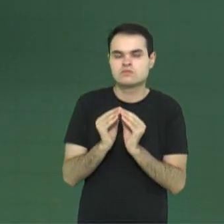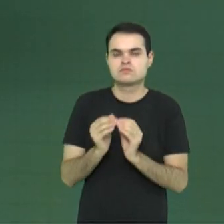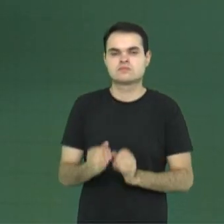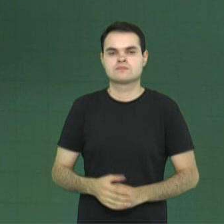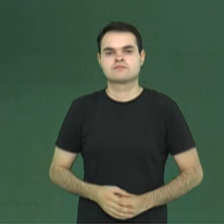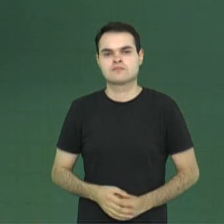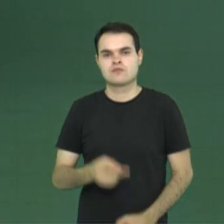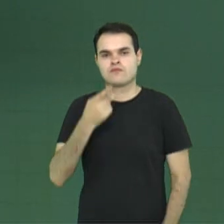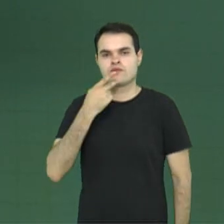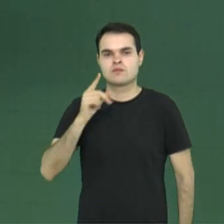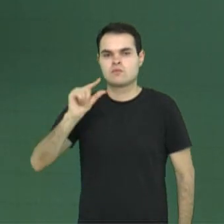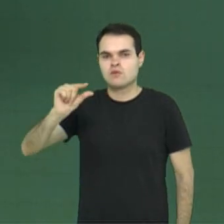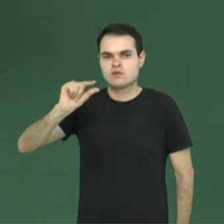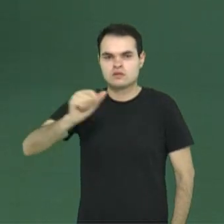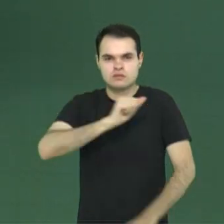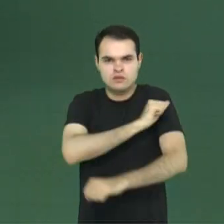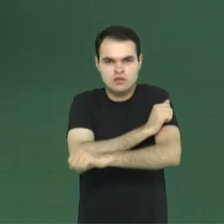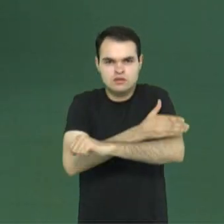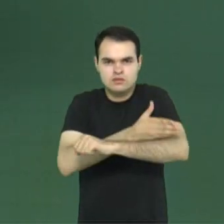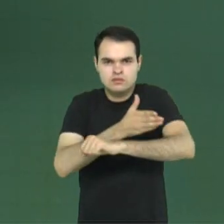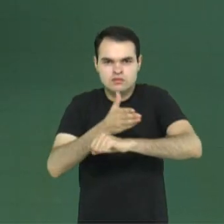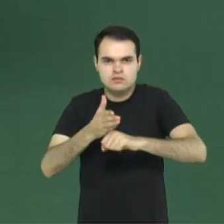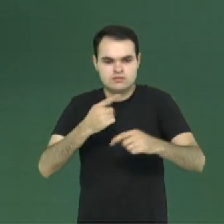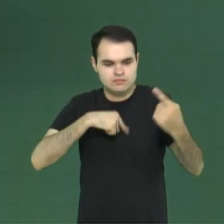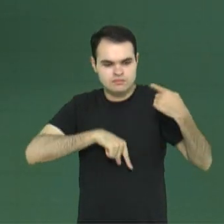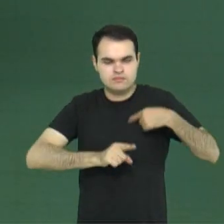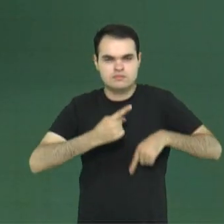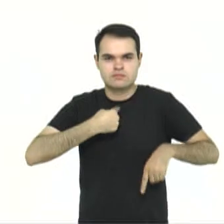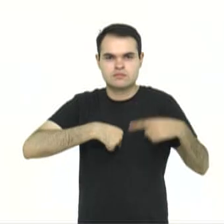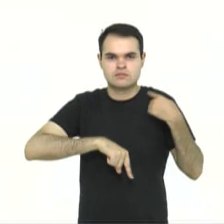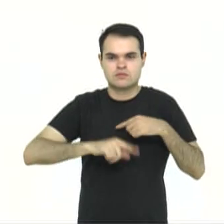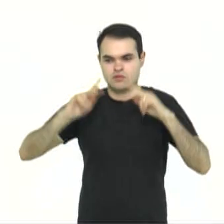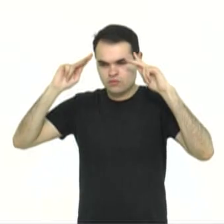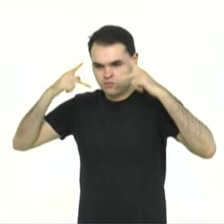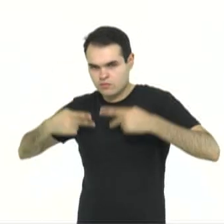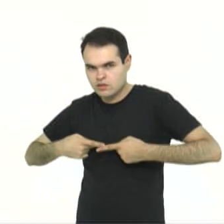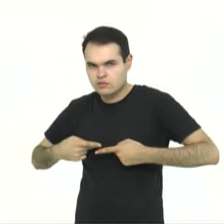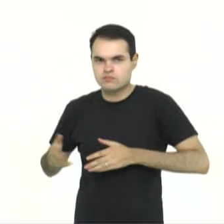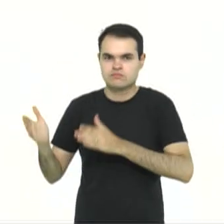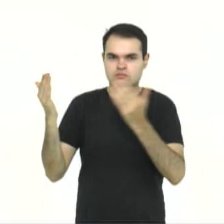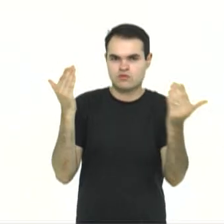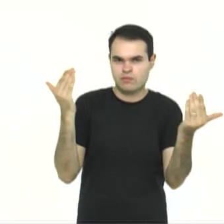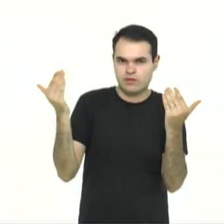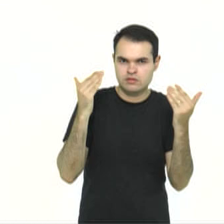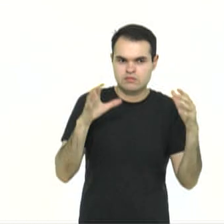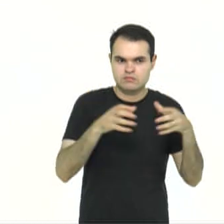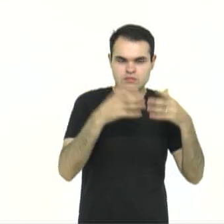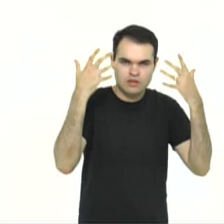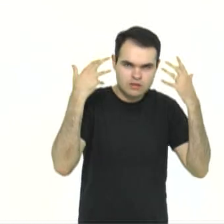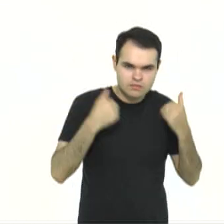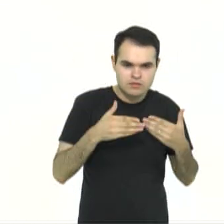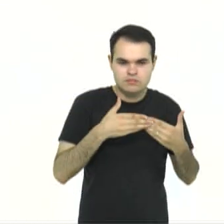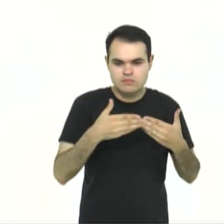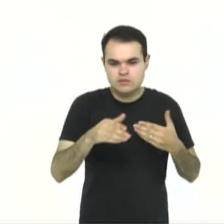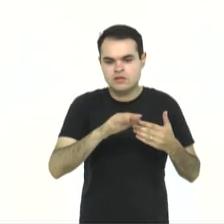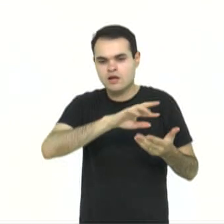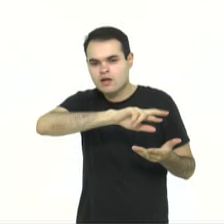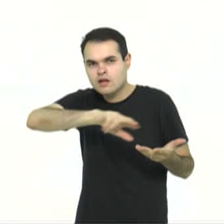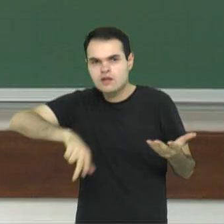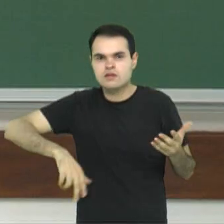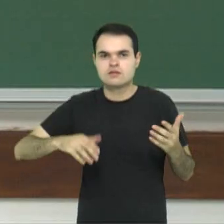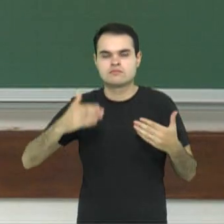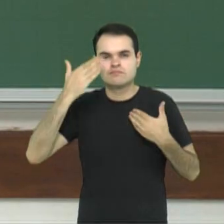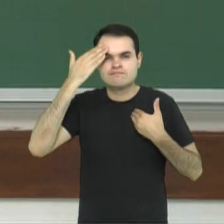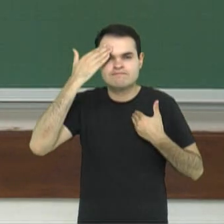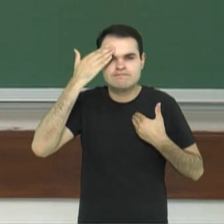falamos um pouquinho da anatomia e fisiologia do sistema circulatório em humanos, sistema circulatório de mamíferos comparados aos demais vertebrados. E eu quero